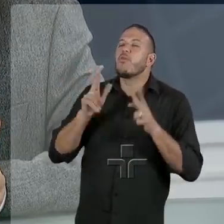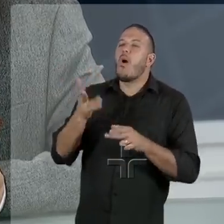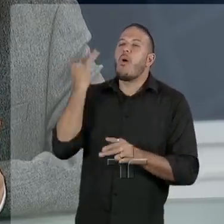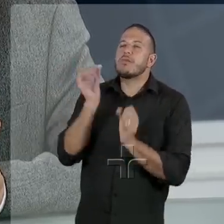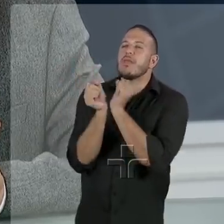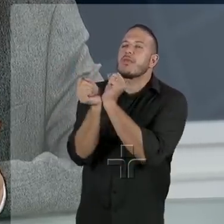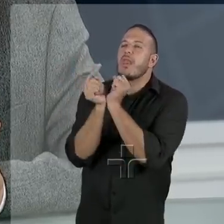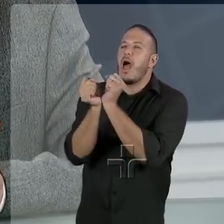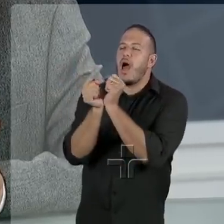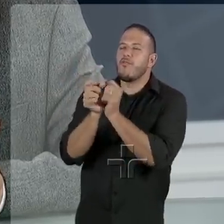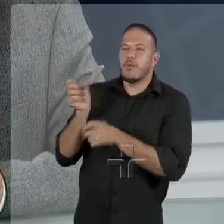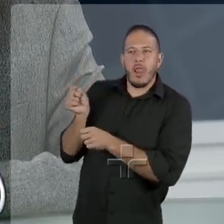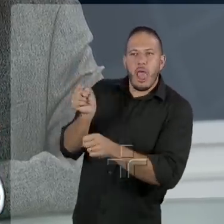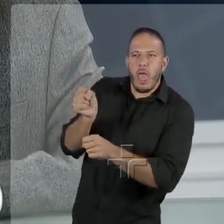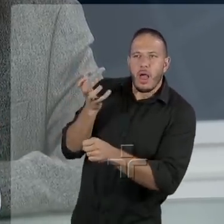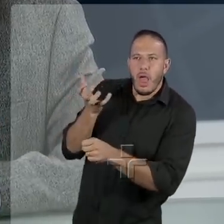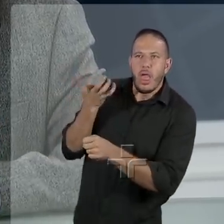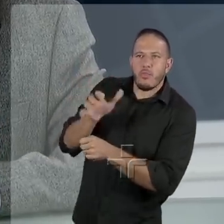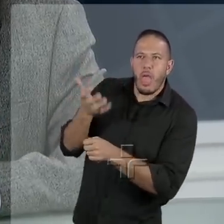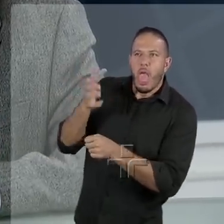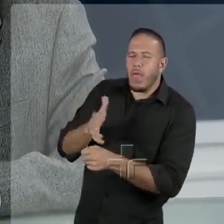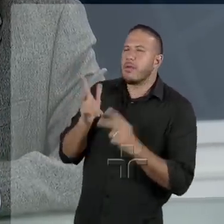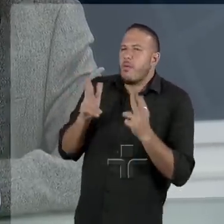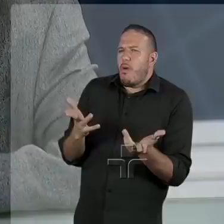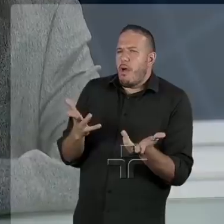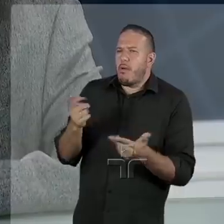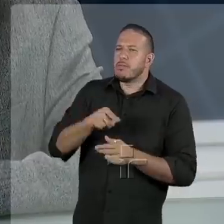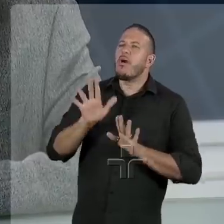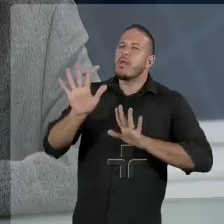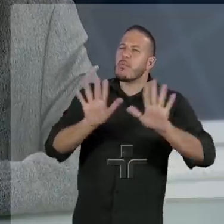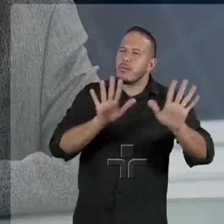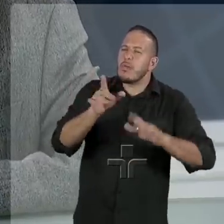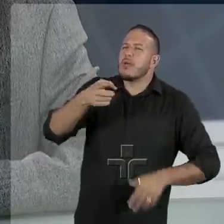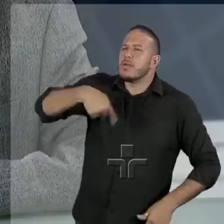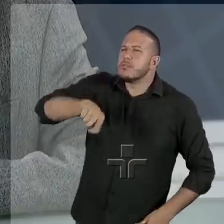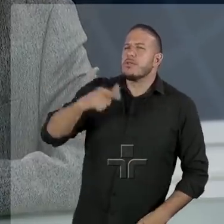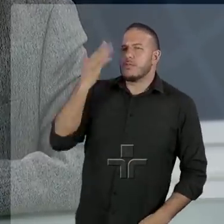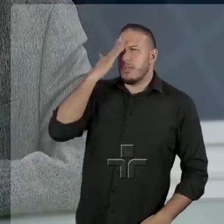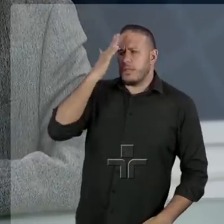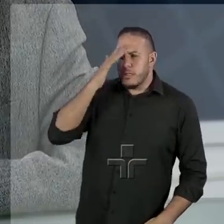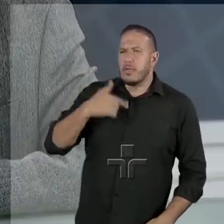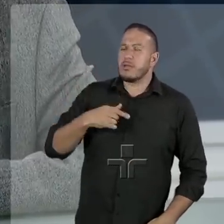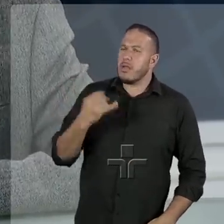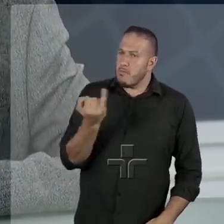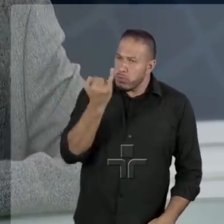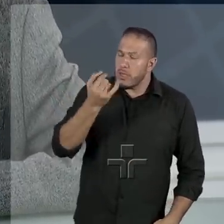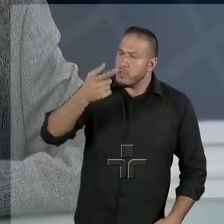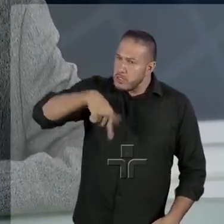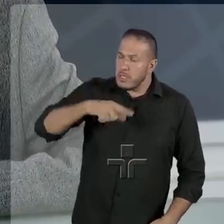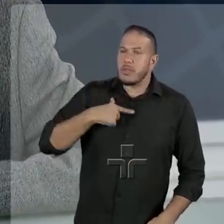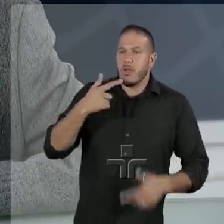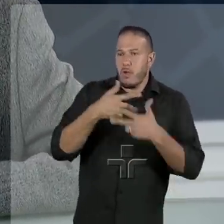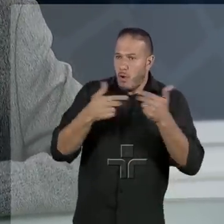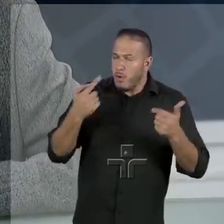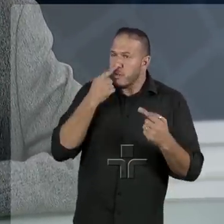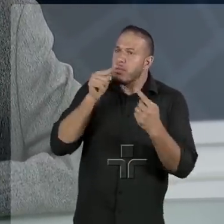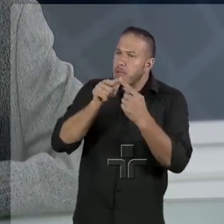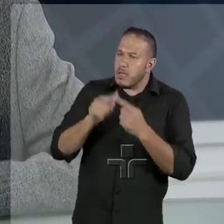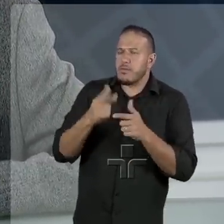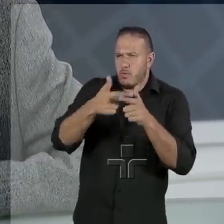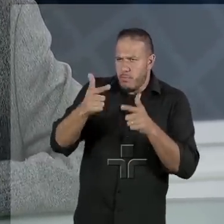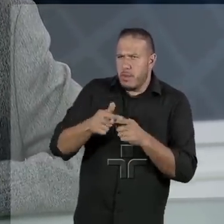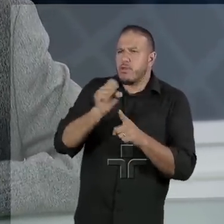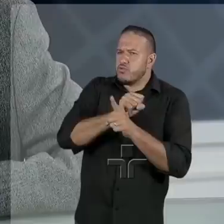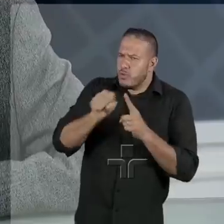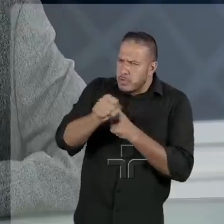certo? Exposição, a gente entende. É interessante que você tenha iniciativas que envolvem o mercado em problemas sociais,